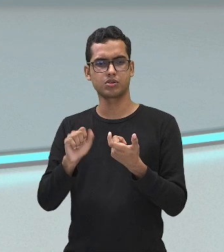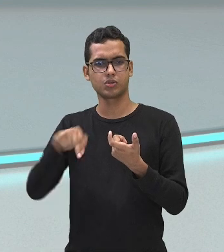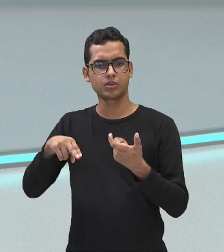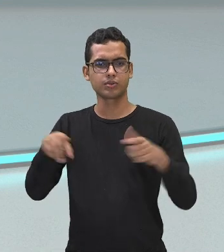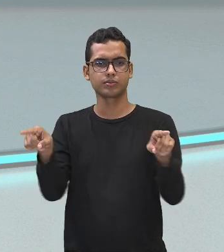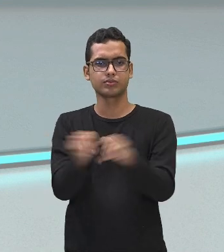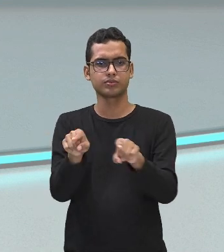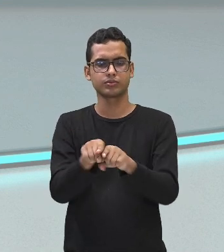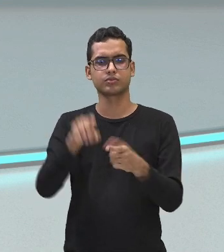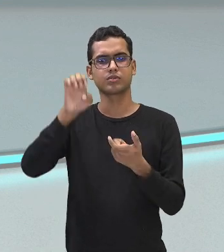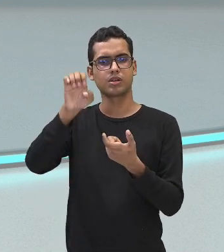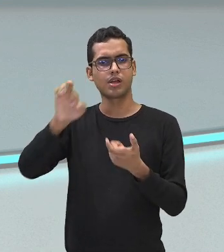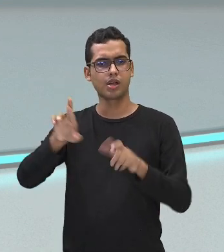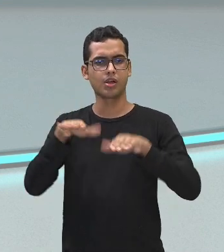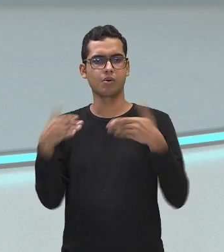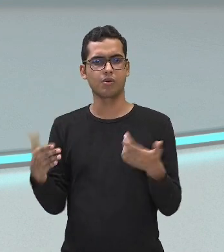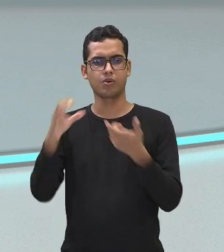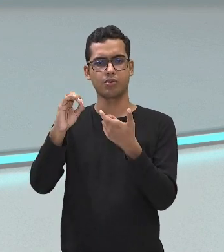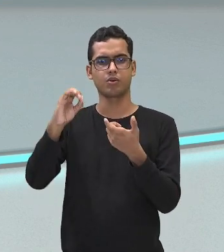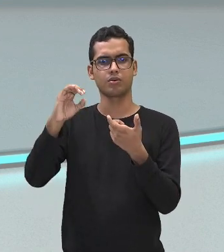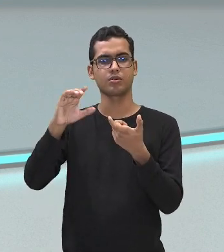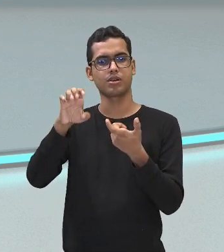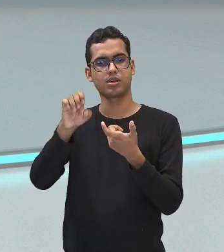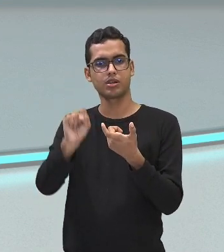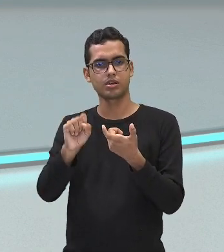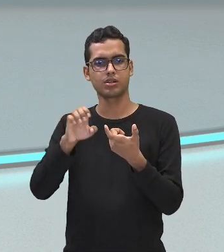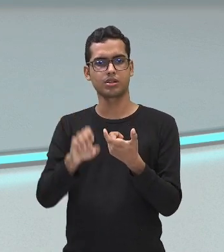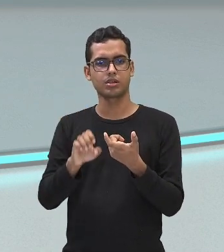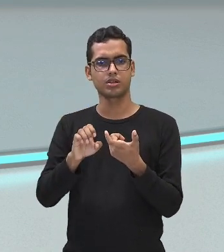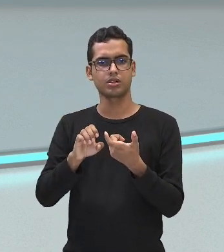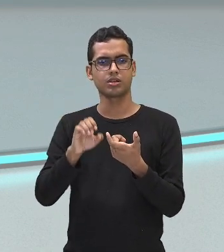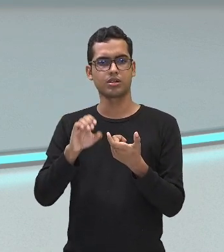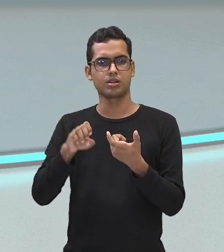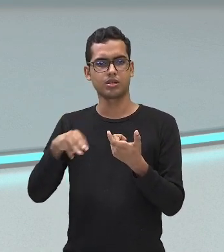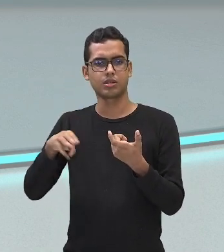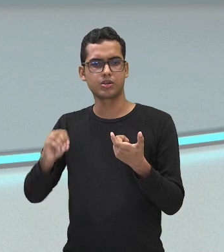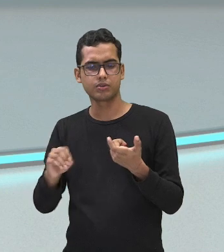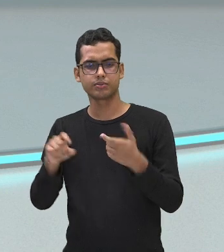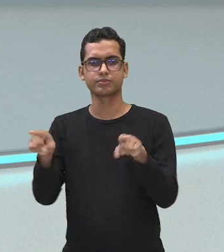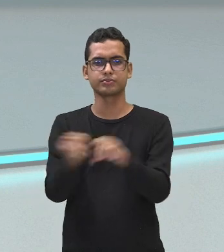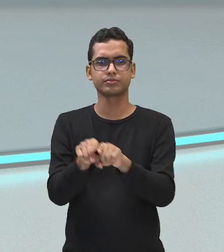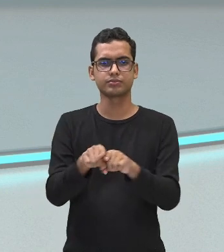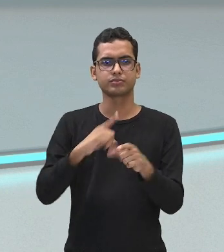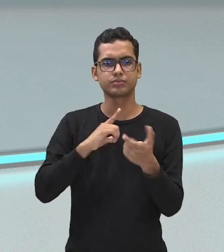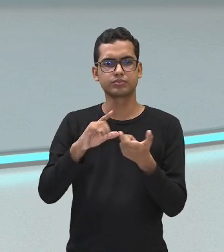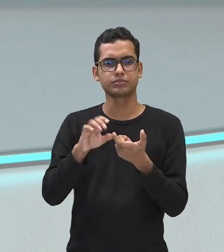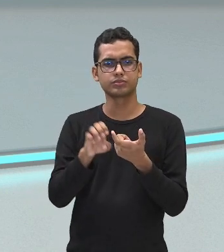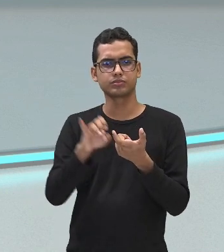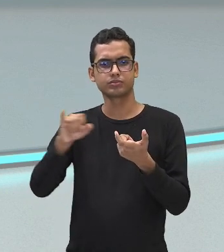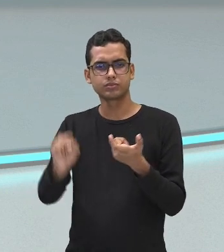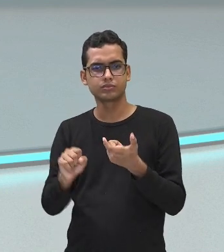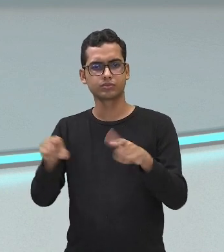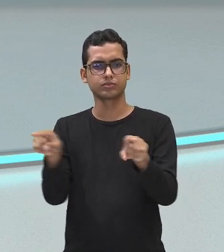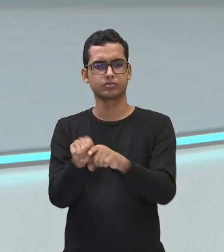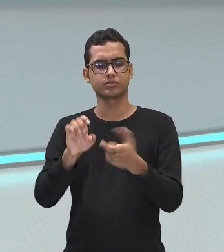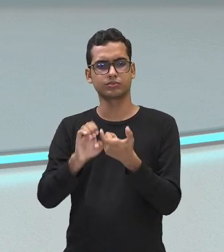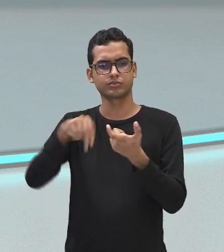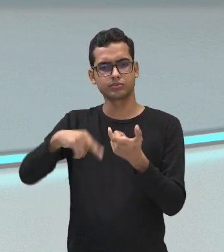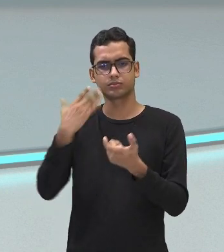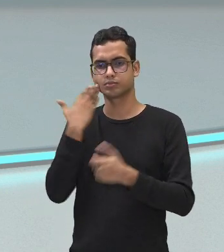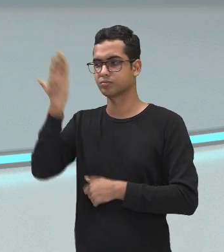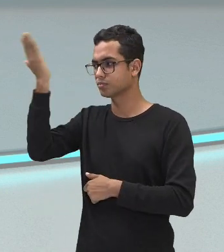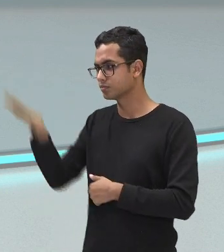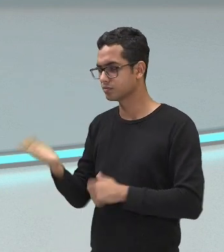e, emos, es, em. E verbos terminados em terceira, como o verbo escrever, que a gente acabou de